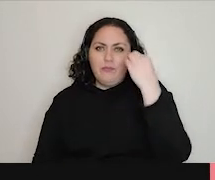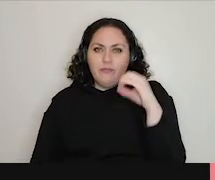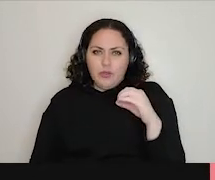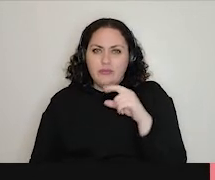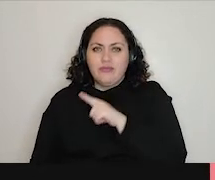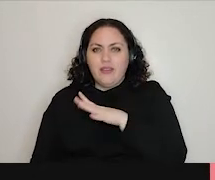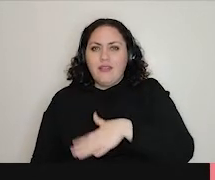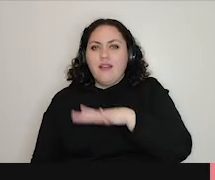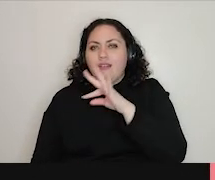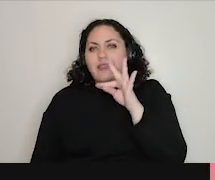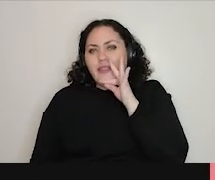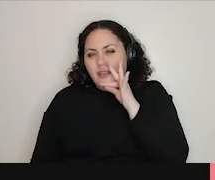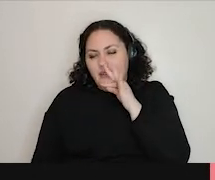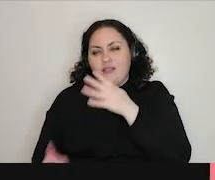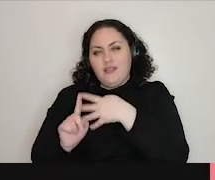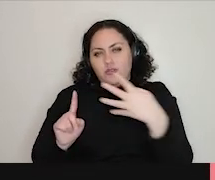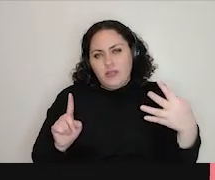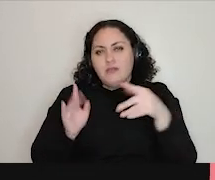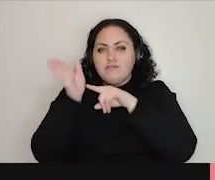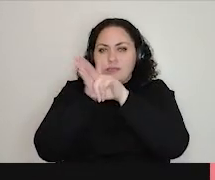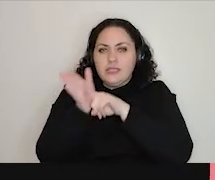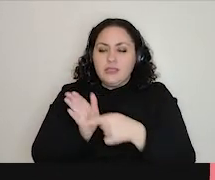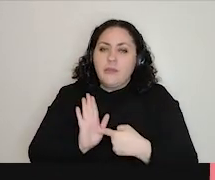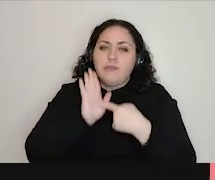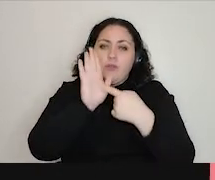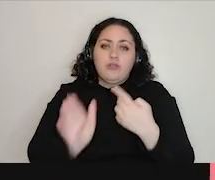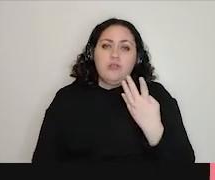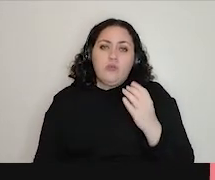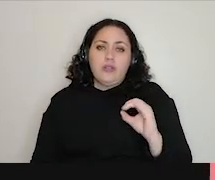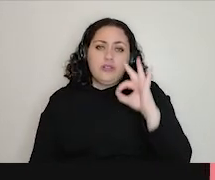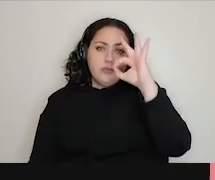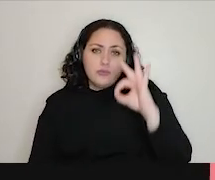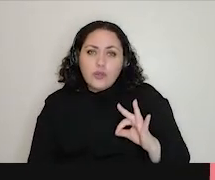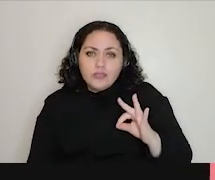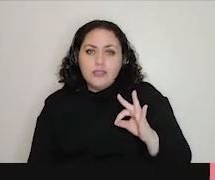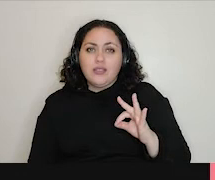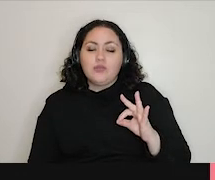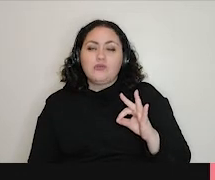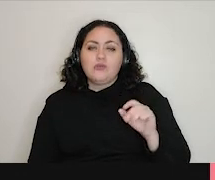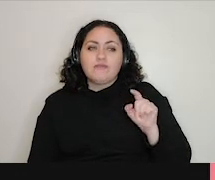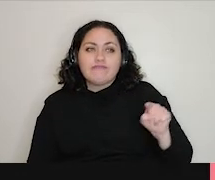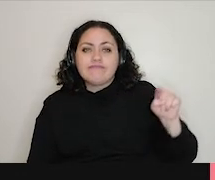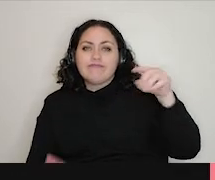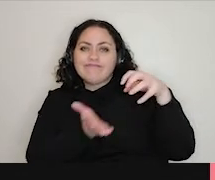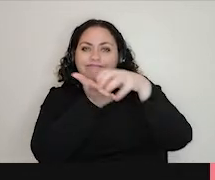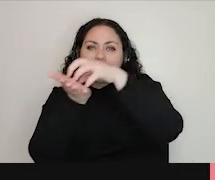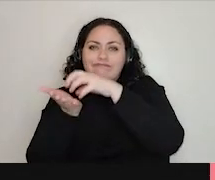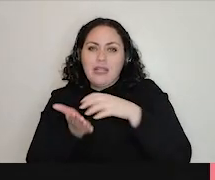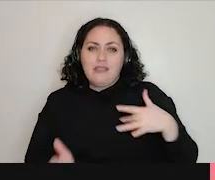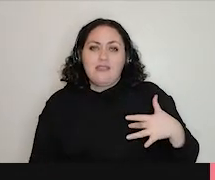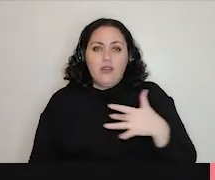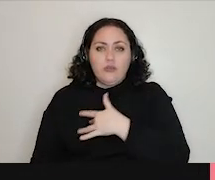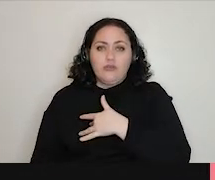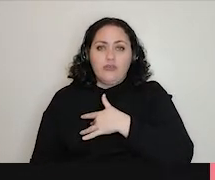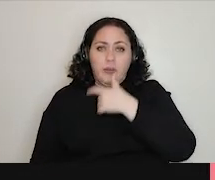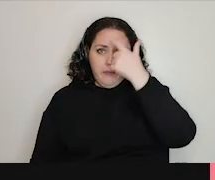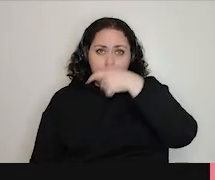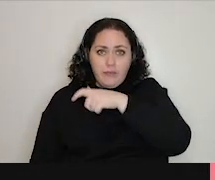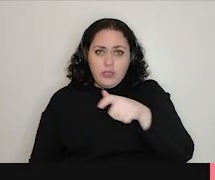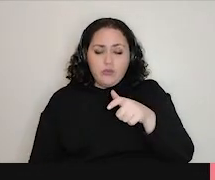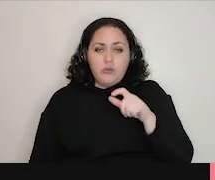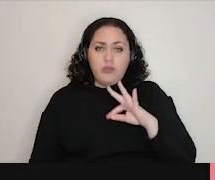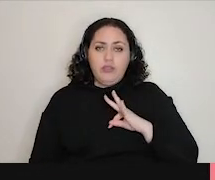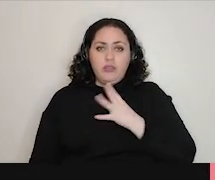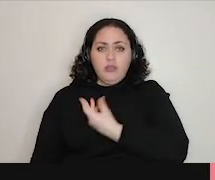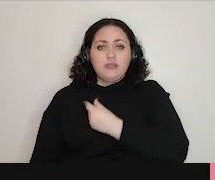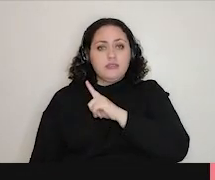Técnica de Saúde da População LGBT, que mostrou que em 40% de todas as unidades de saúde, as pessoas trans tinham dificuldade para acessar. Em boa parte